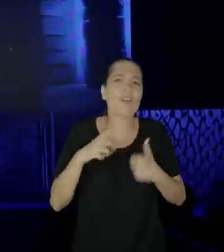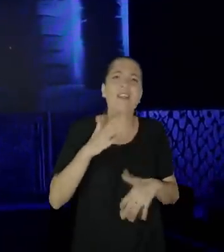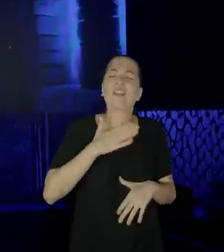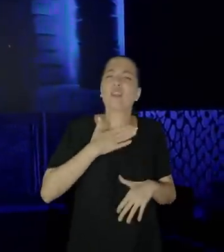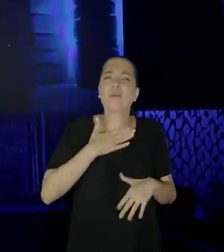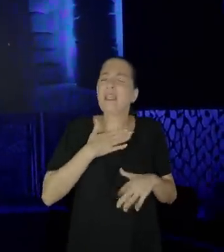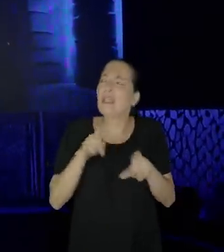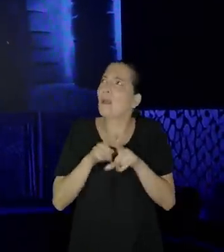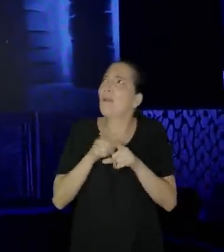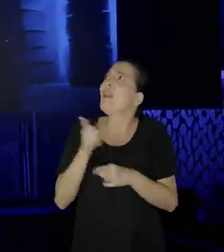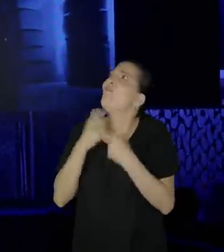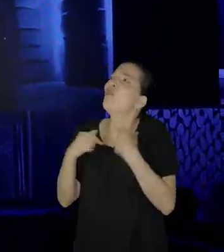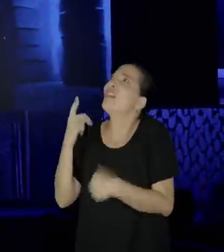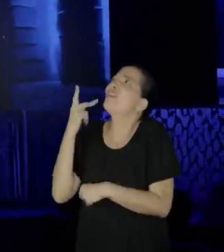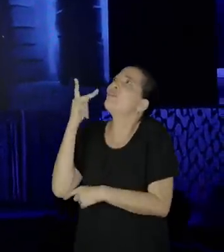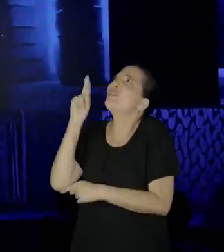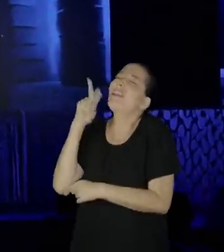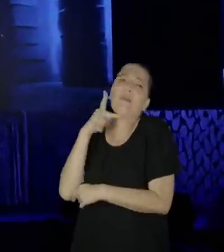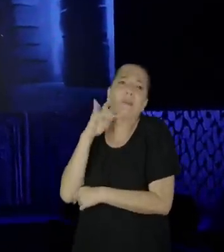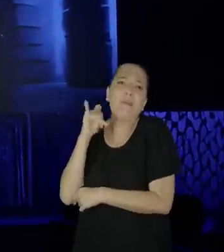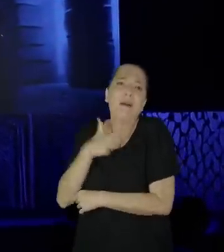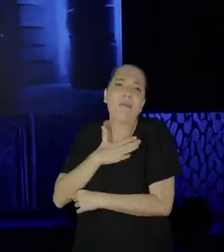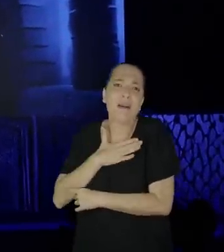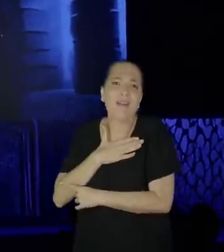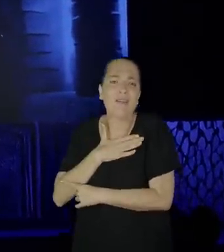contra a vontade do meu pai.